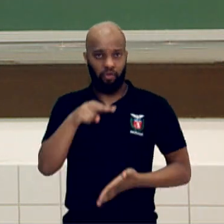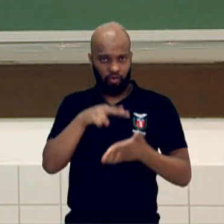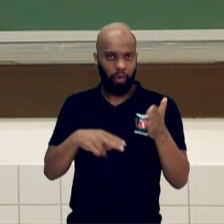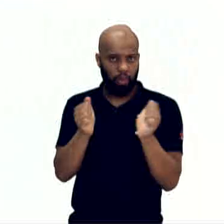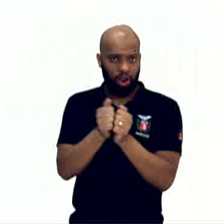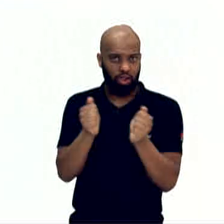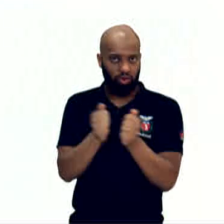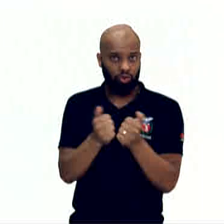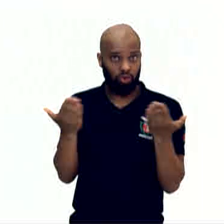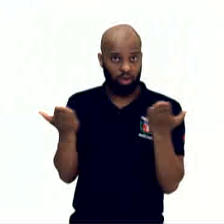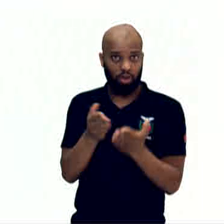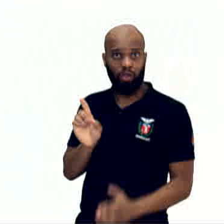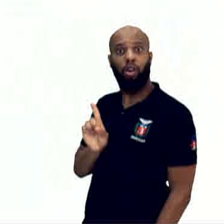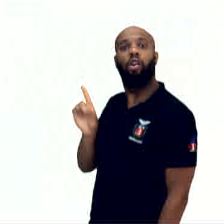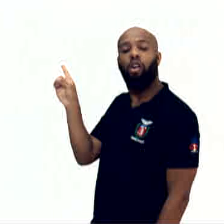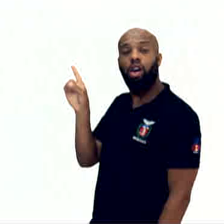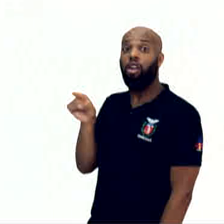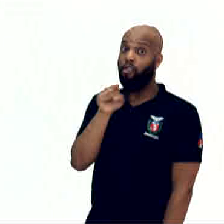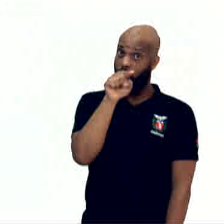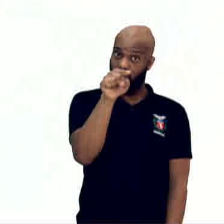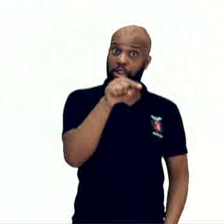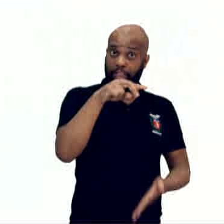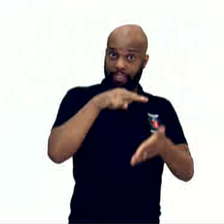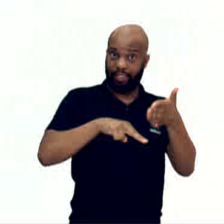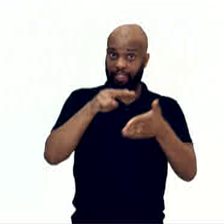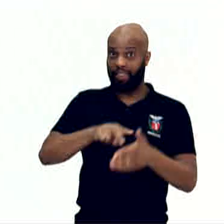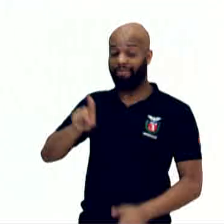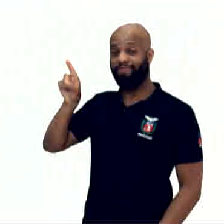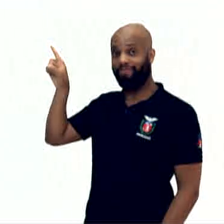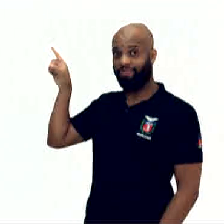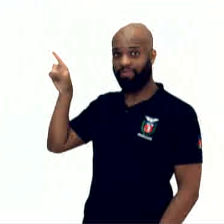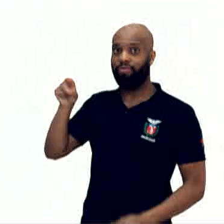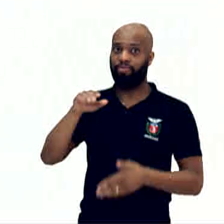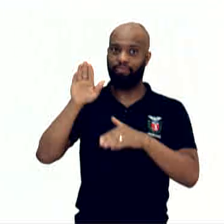fragmento? El español sostiene, ele